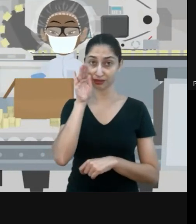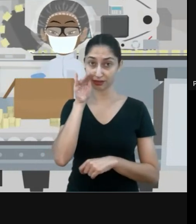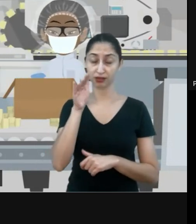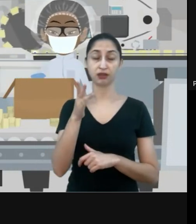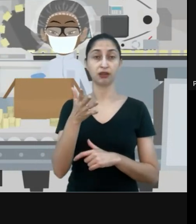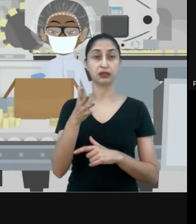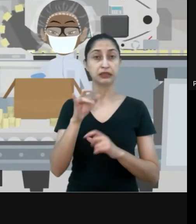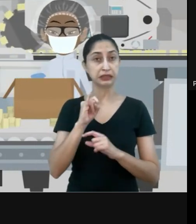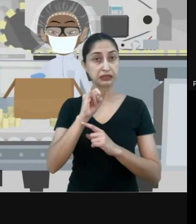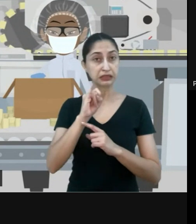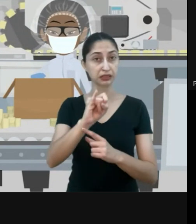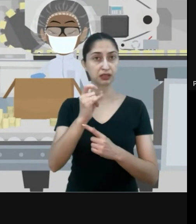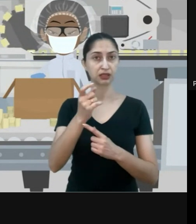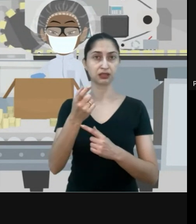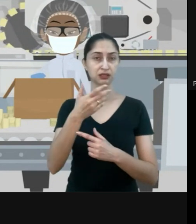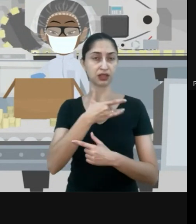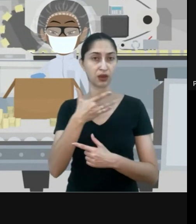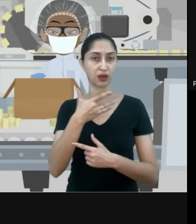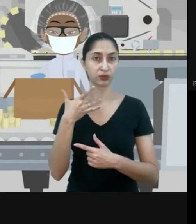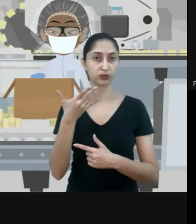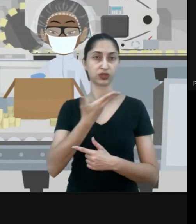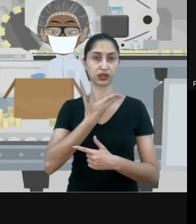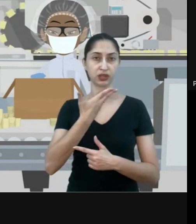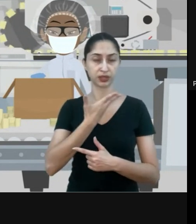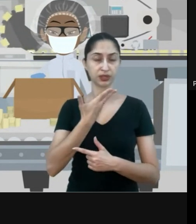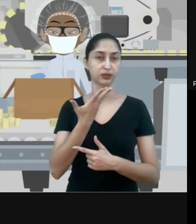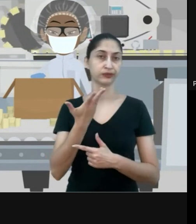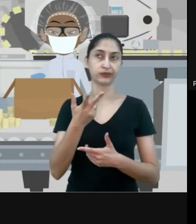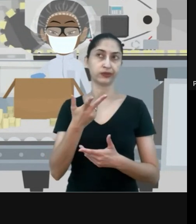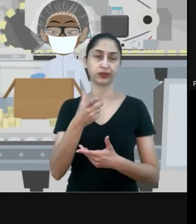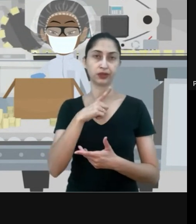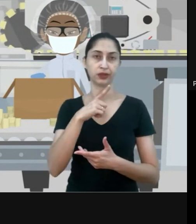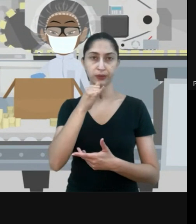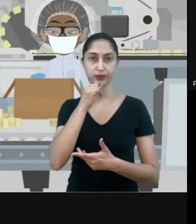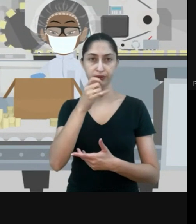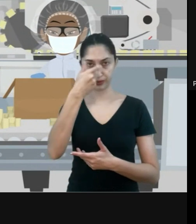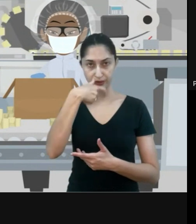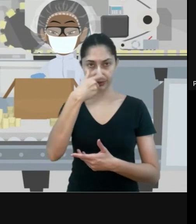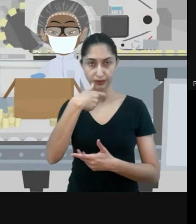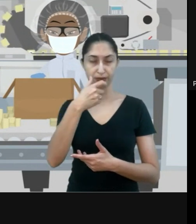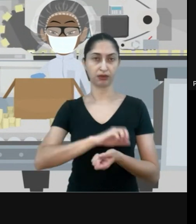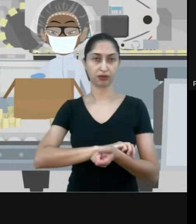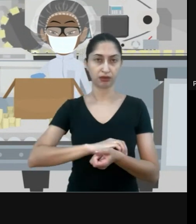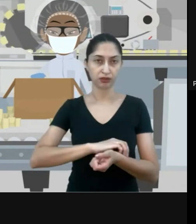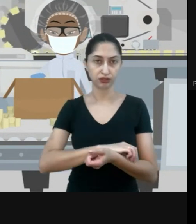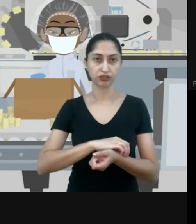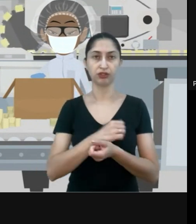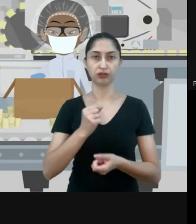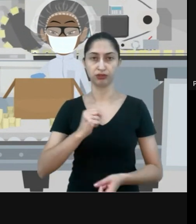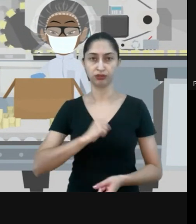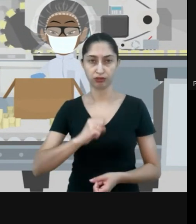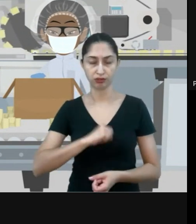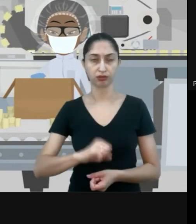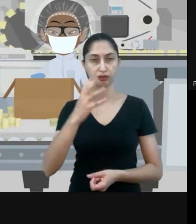alteração no quadro de saúde de seus colegas de trabalho, tais como gripes, alergias, diarreias,